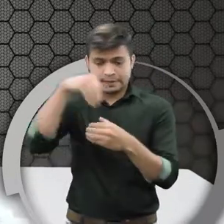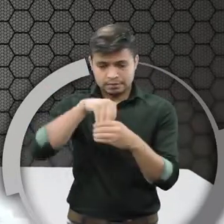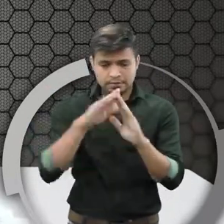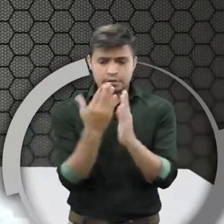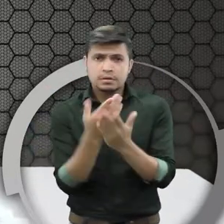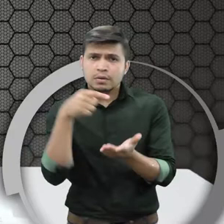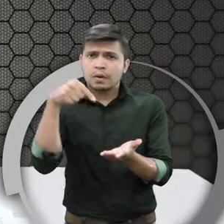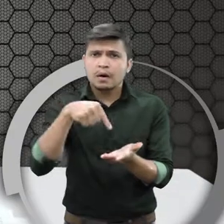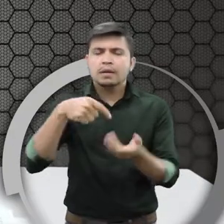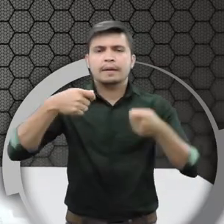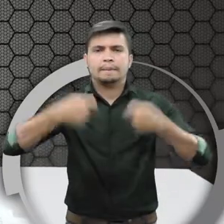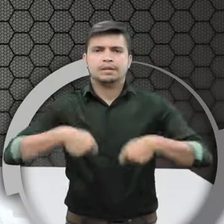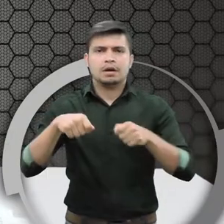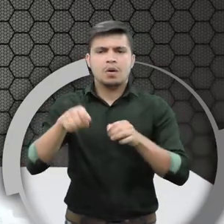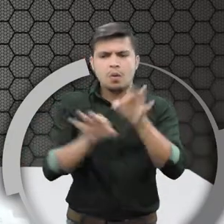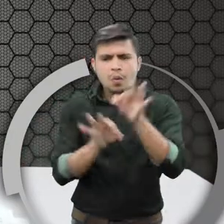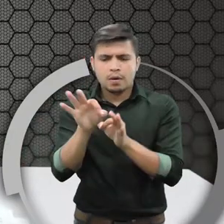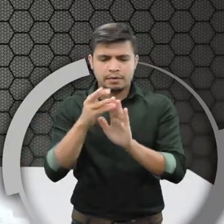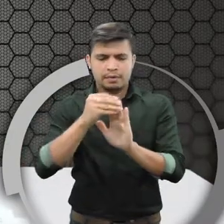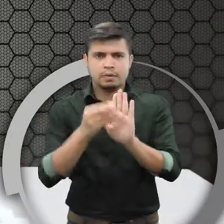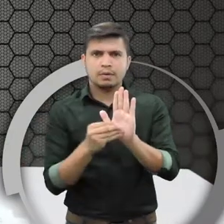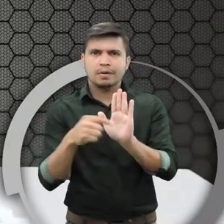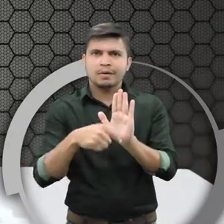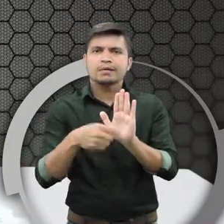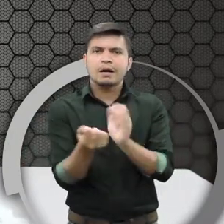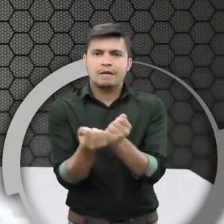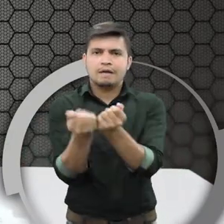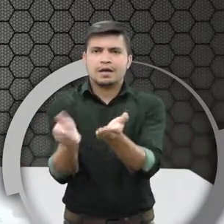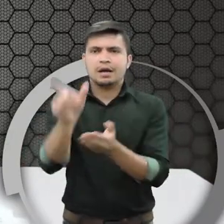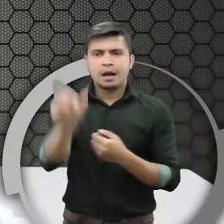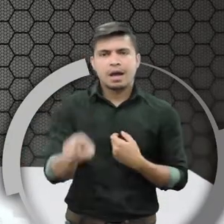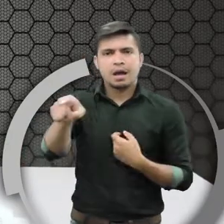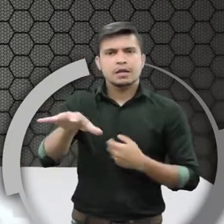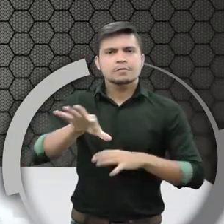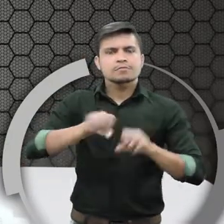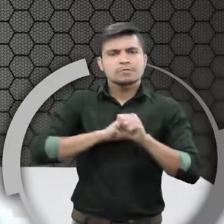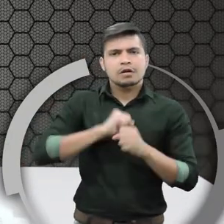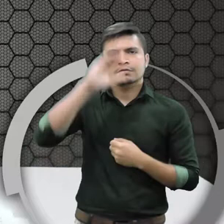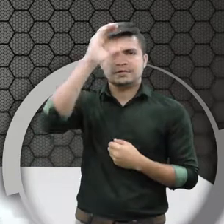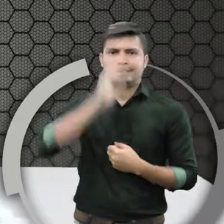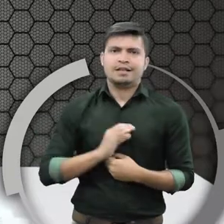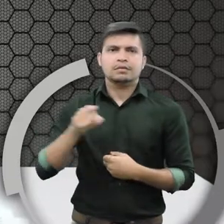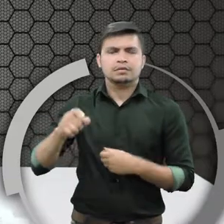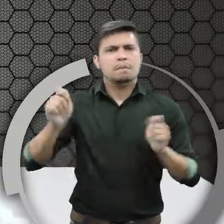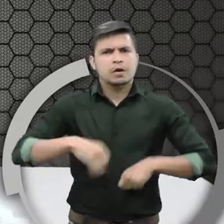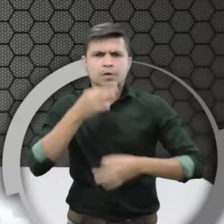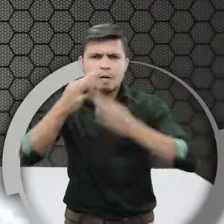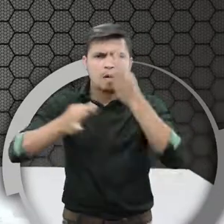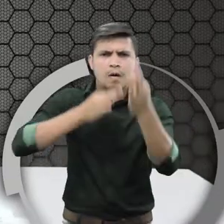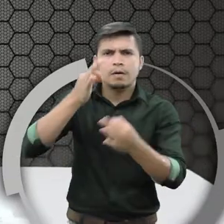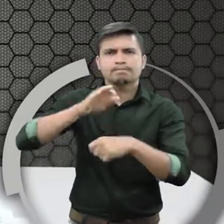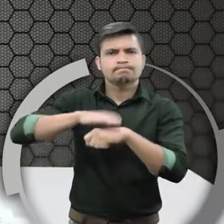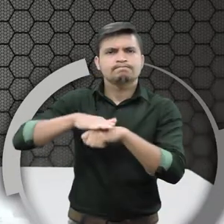fato, toda a organização conteudística que é necessário para a formação do cidadão, para que ele seja crítico, para que ele seja atuante.